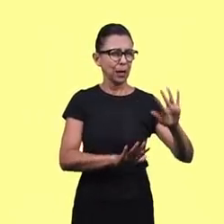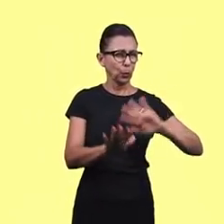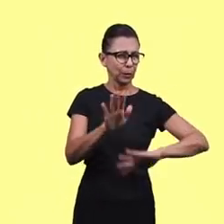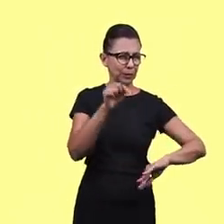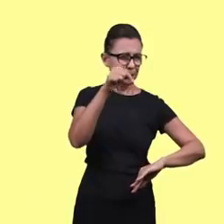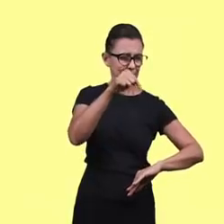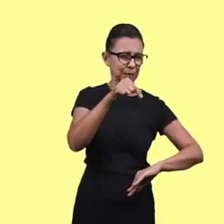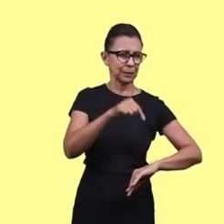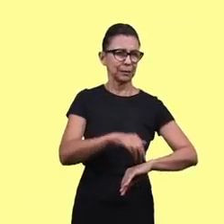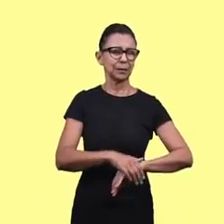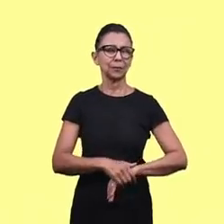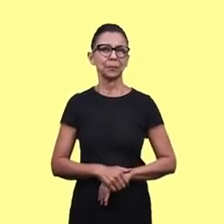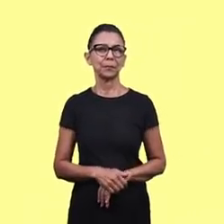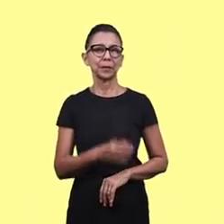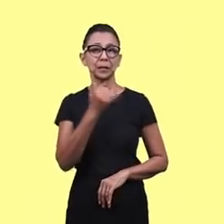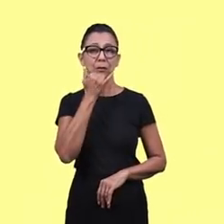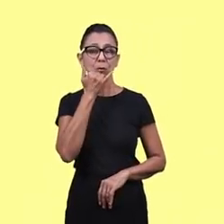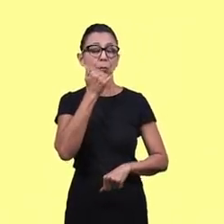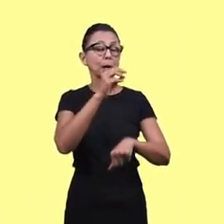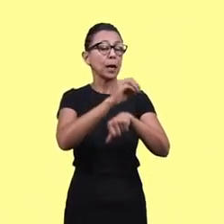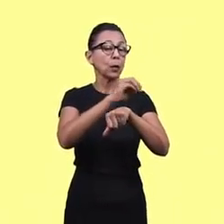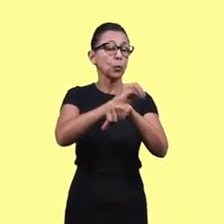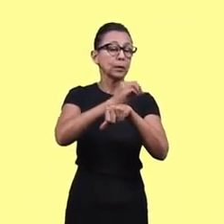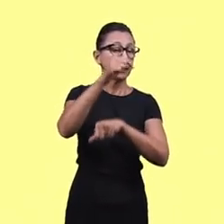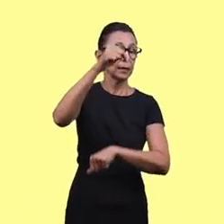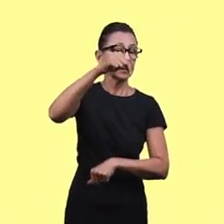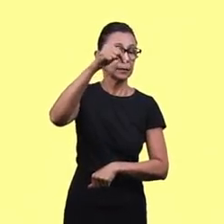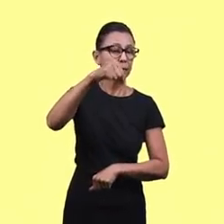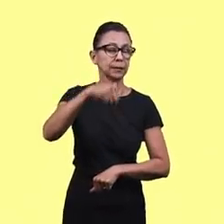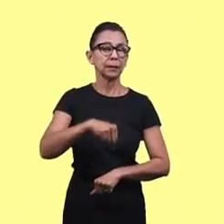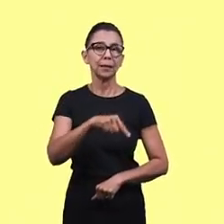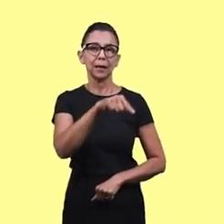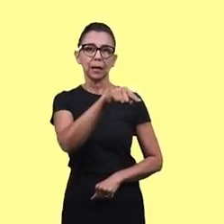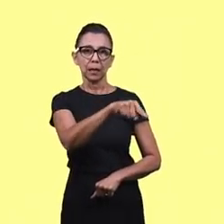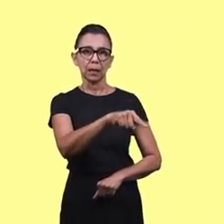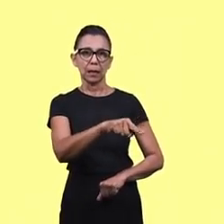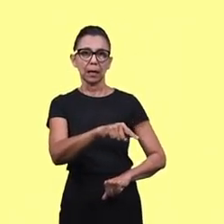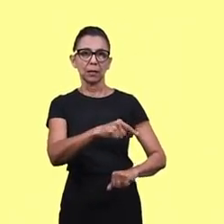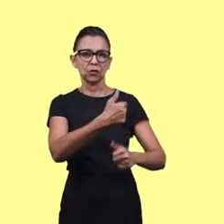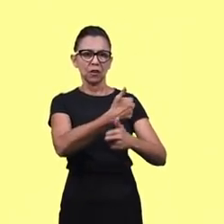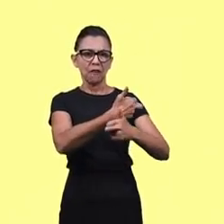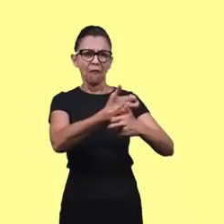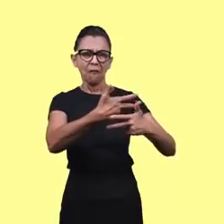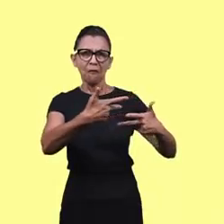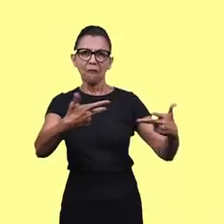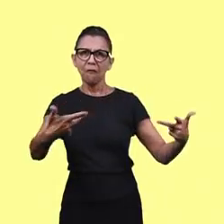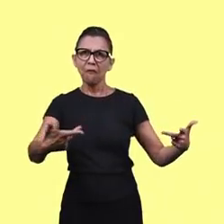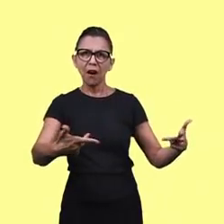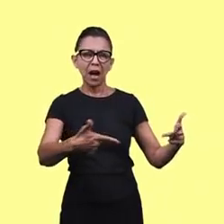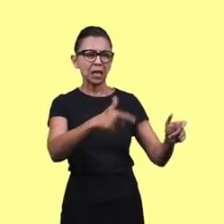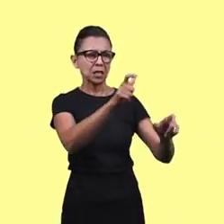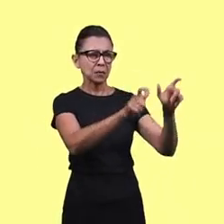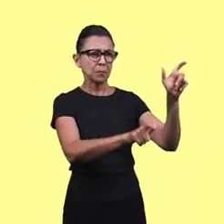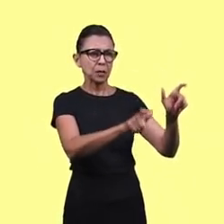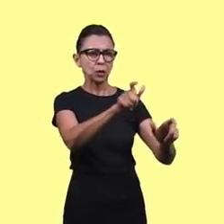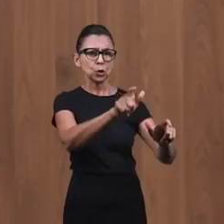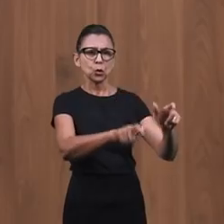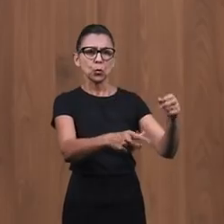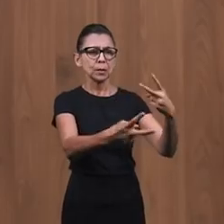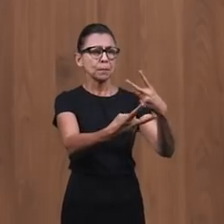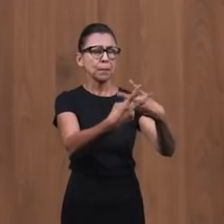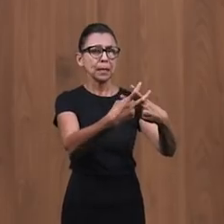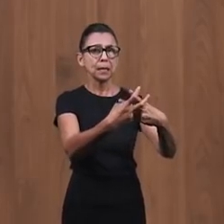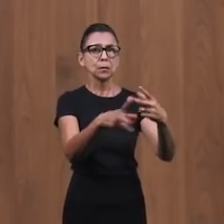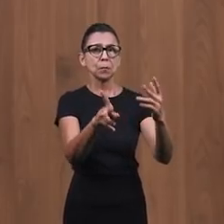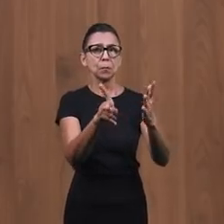ajudava o carcereiro. E essa prisão era a prisão onde eram colocados presos que Faraó mandava,